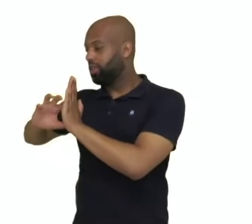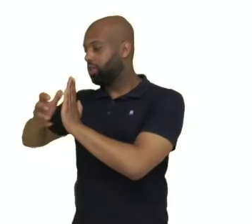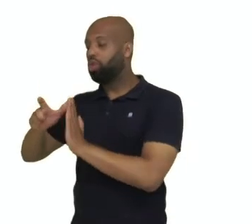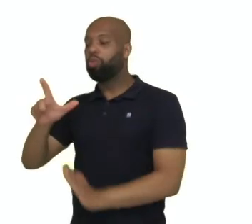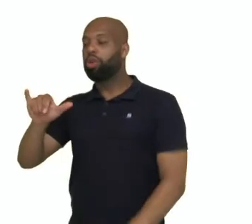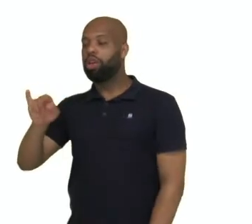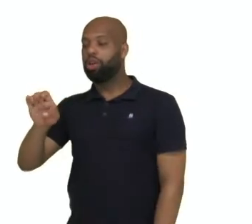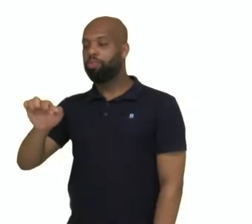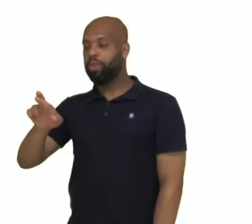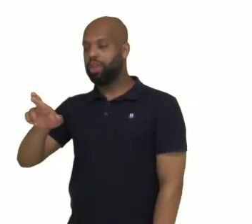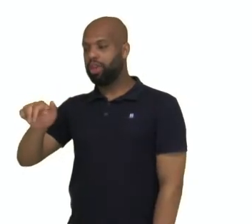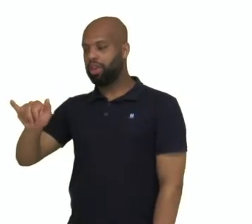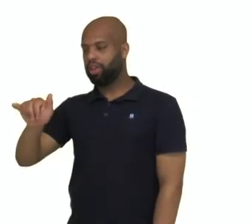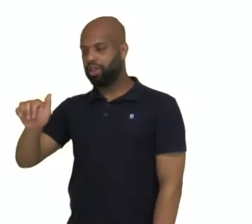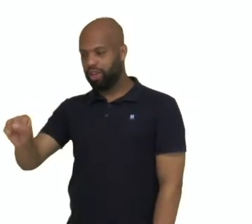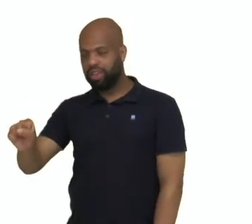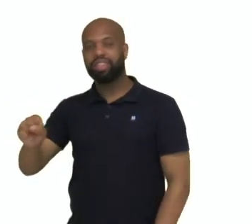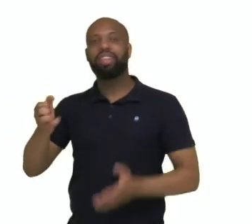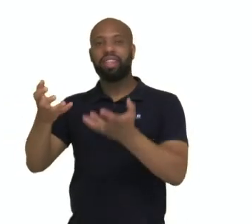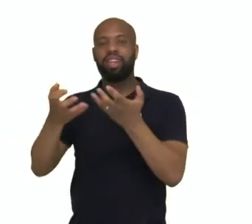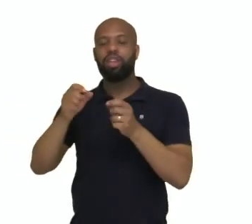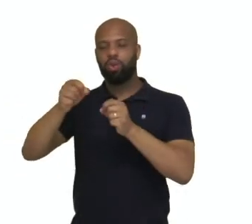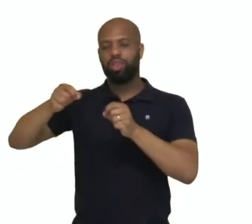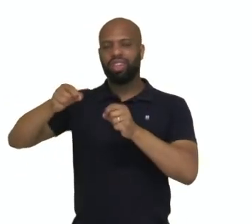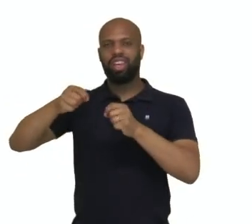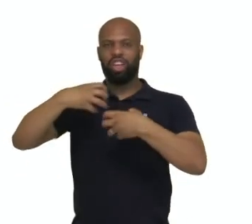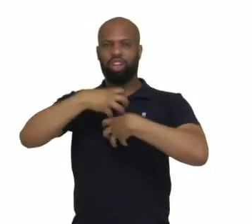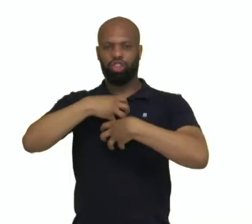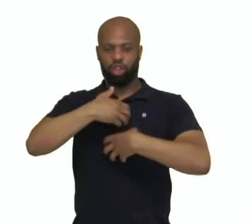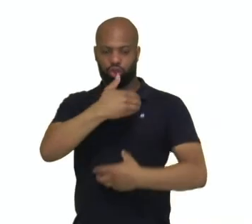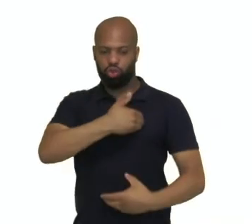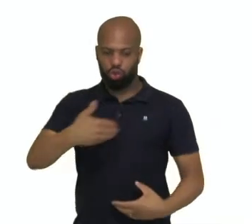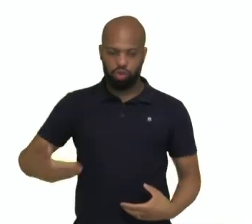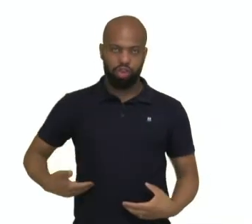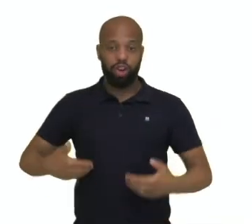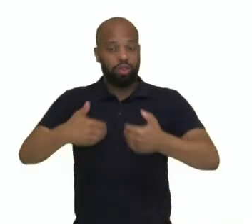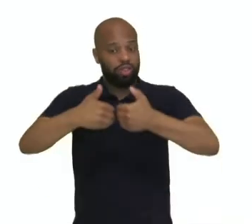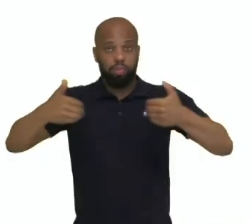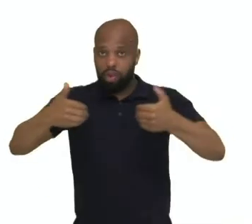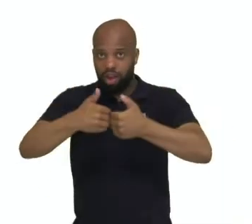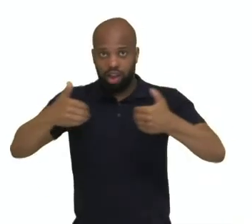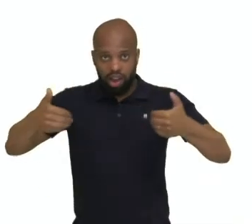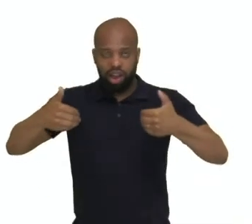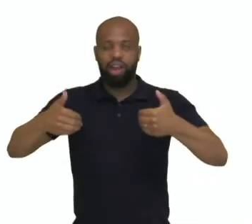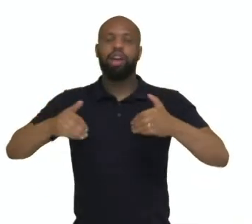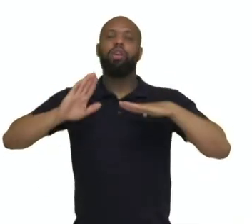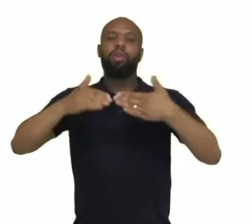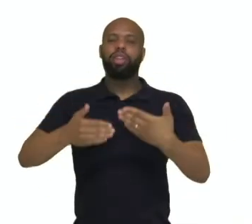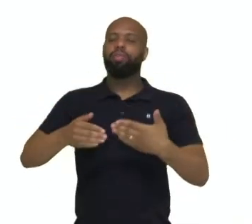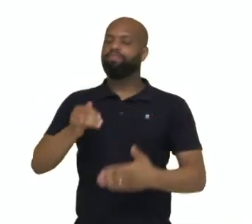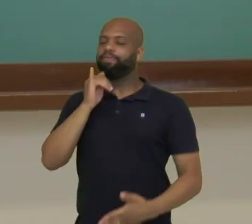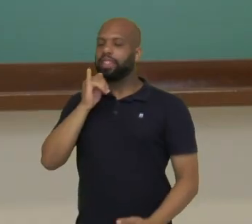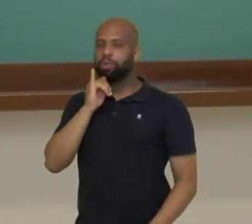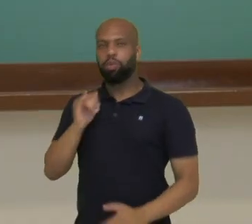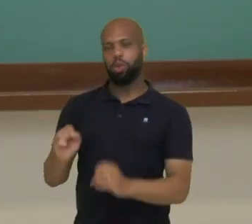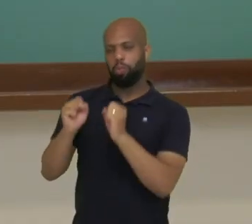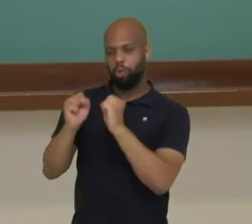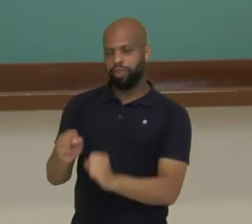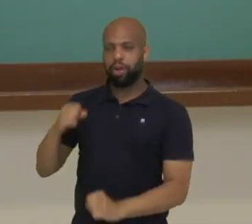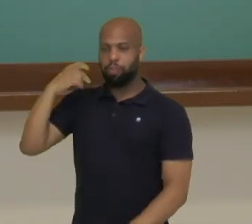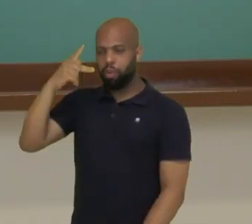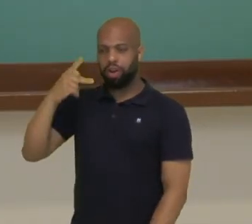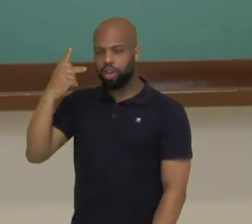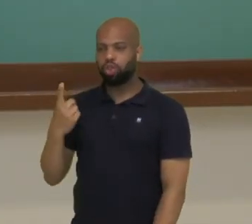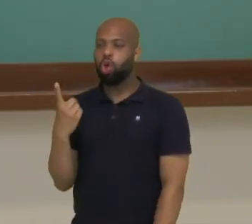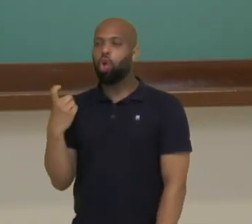eles defendiam a descentralização política, ou seja, que o poder político ele não